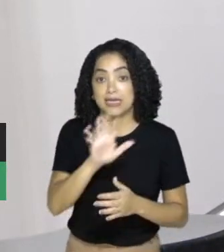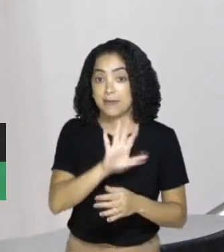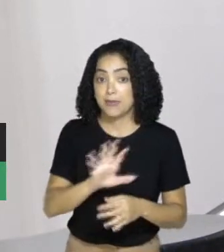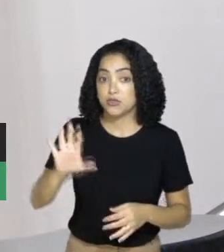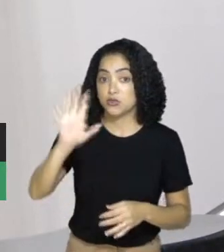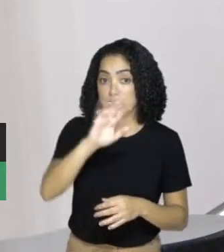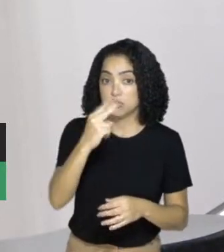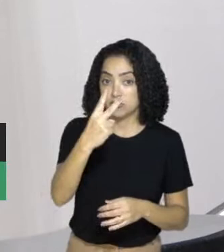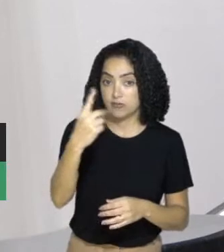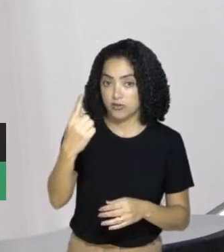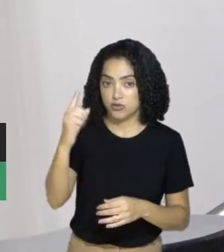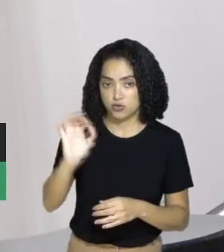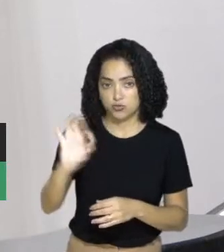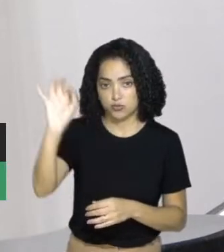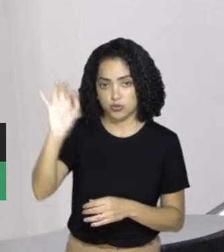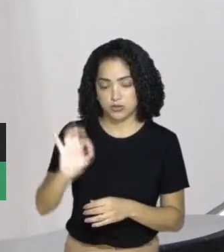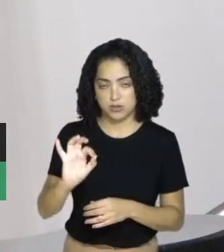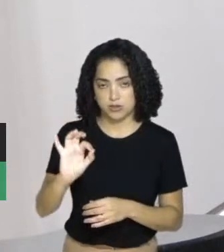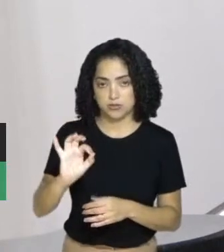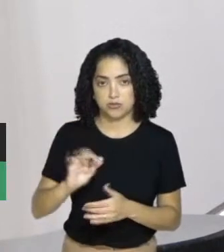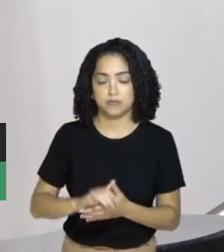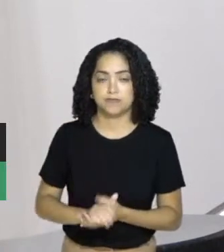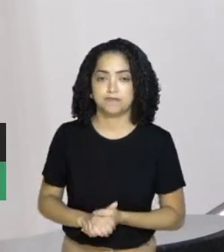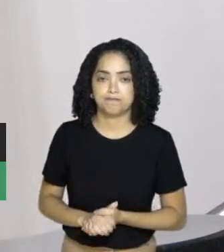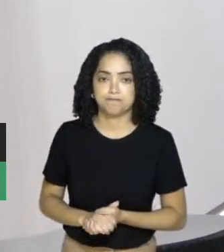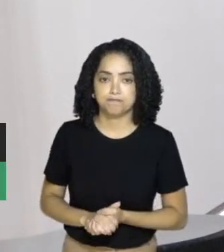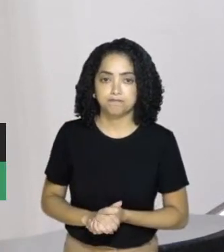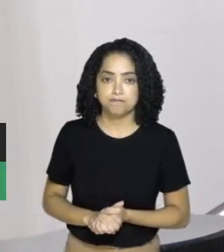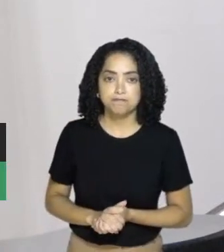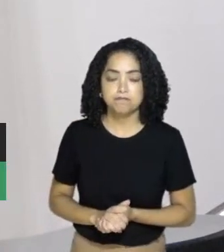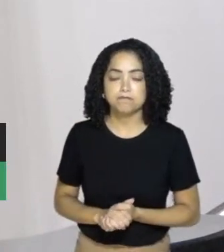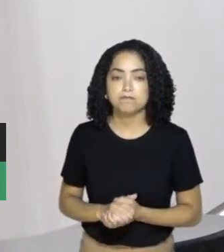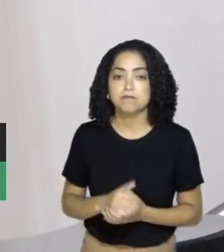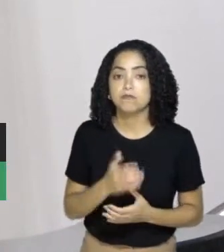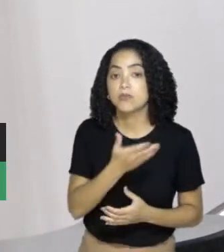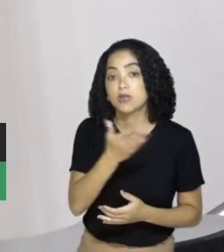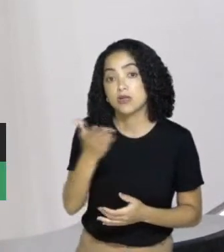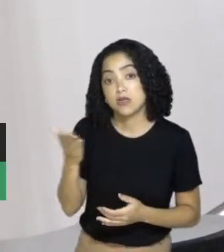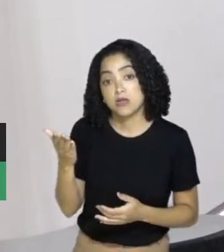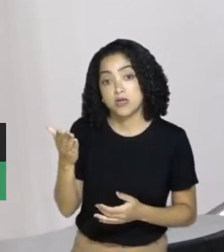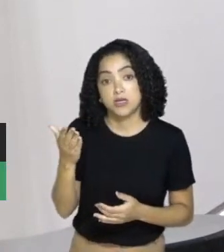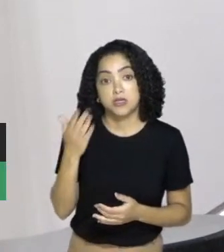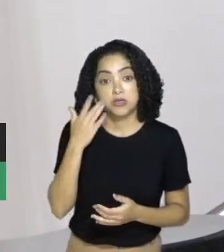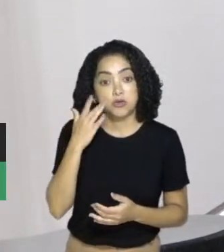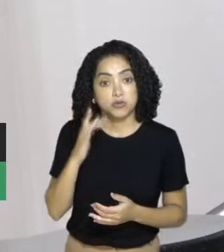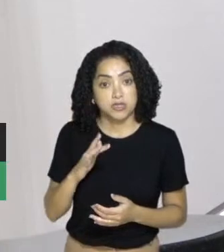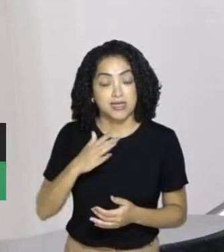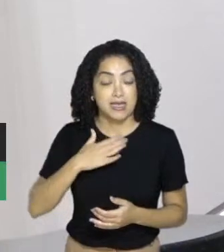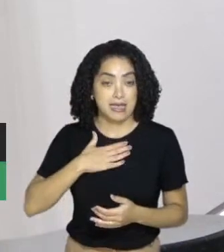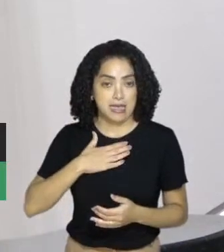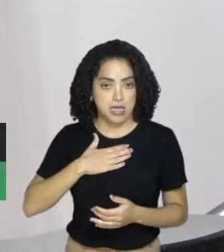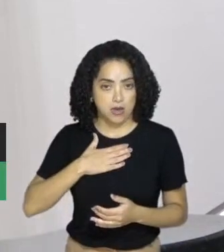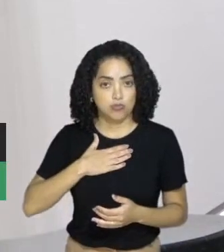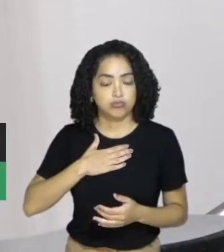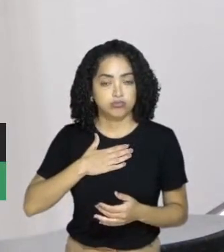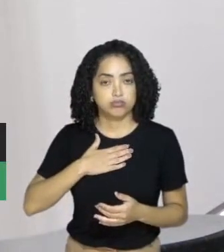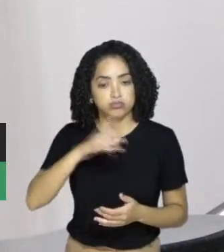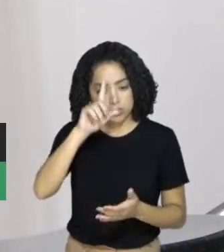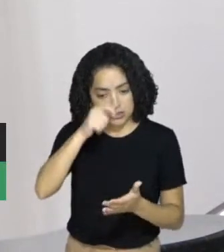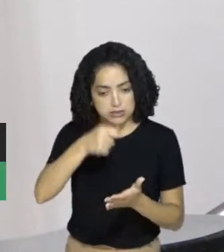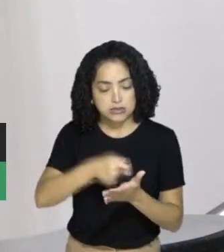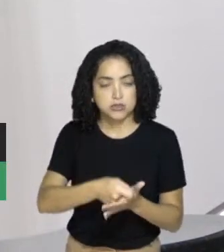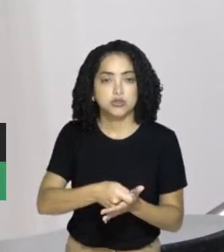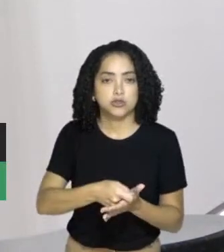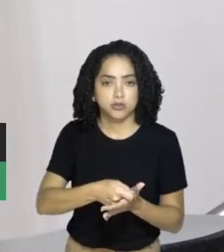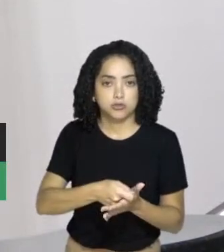21%. Olha, não sei se vocês, mas eu estou decidida que temos